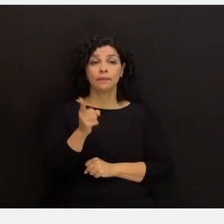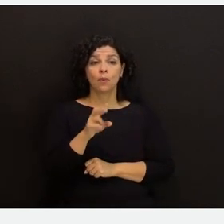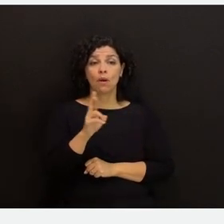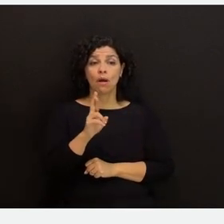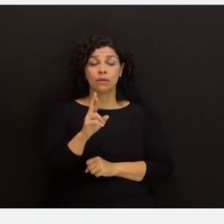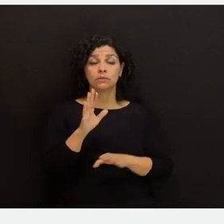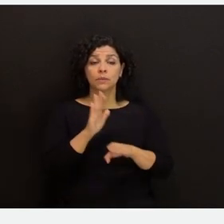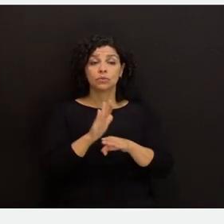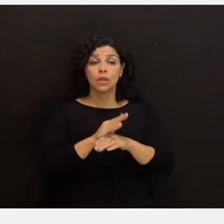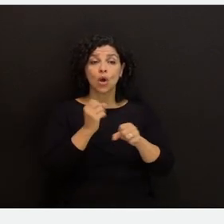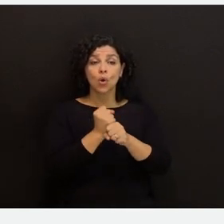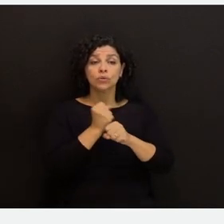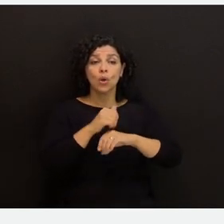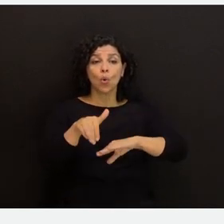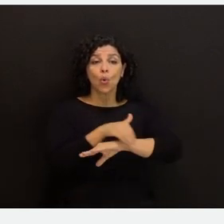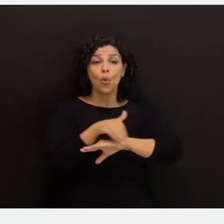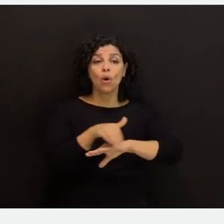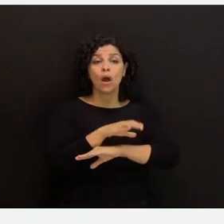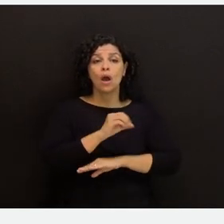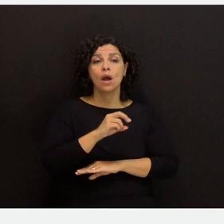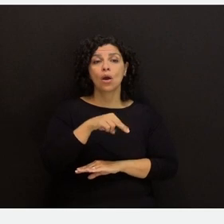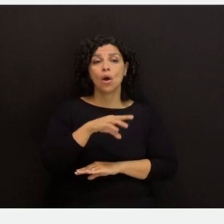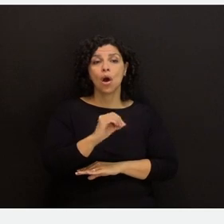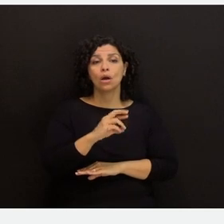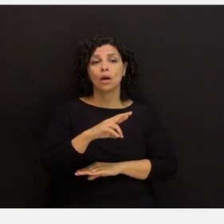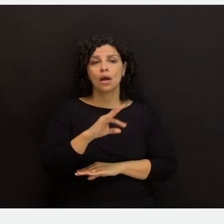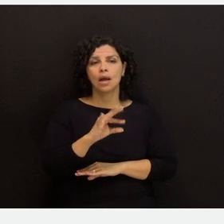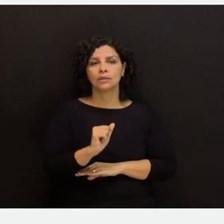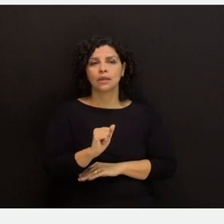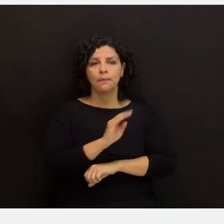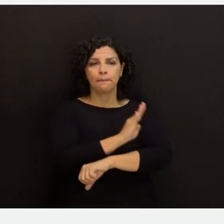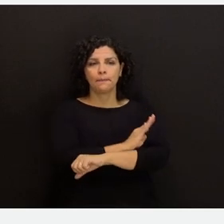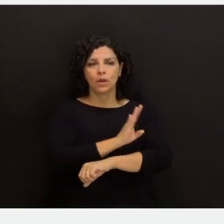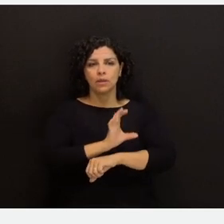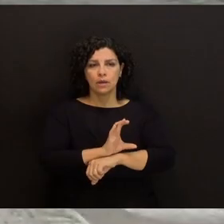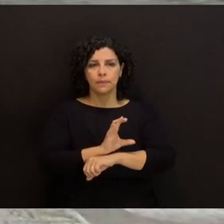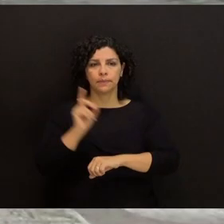pavimentação da Rua Concórdia na borda do campo